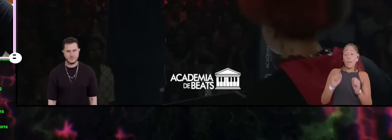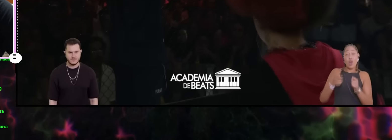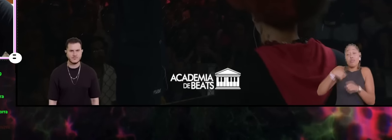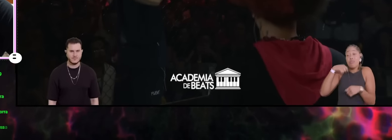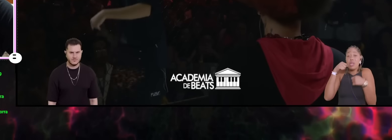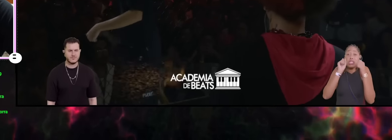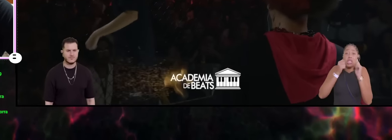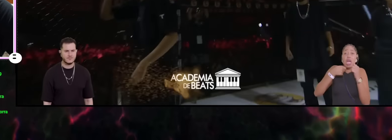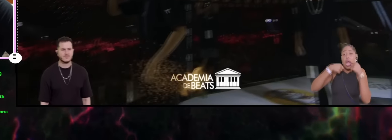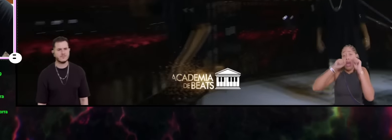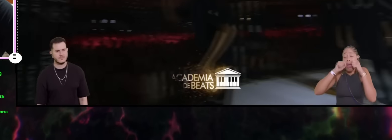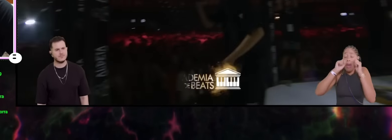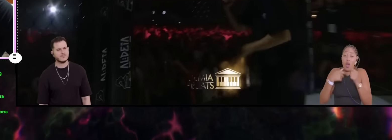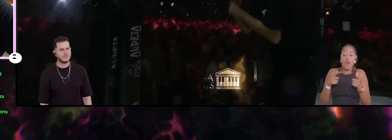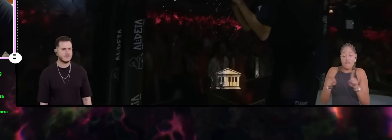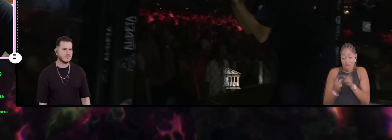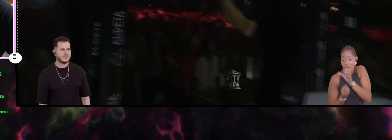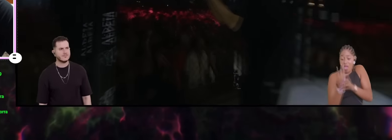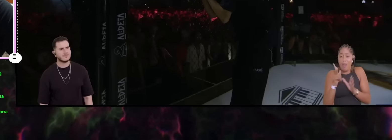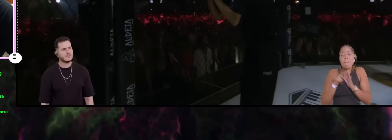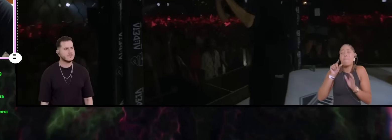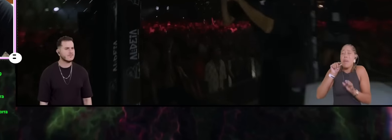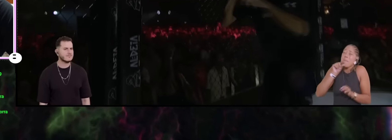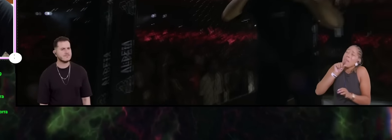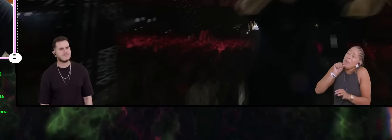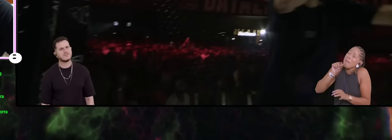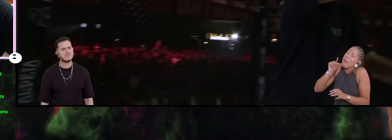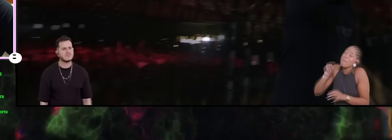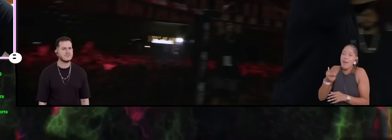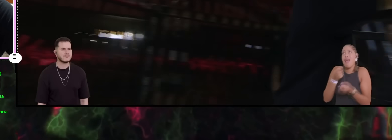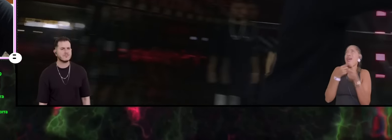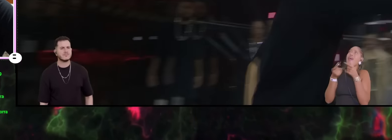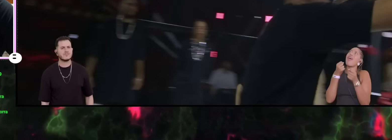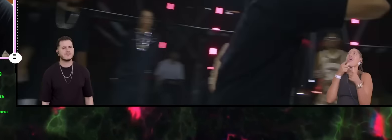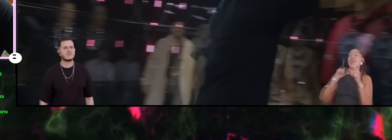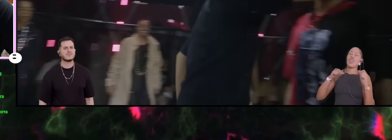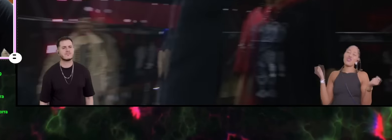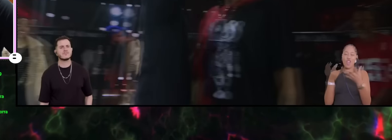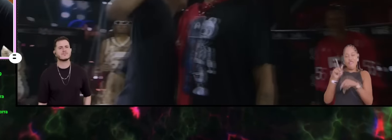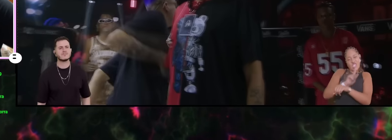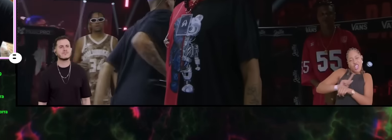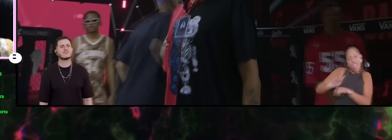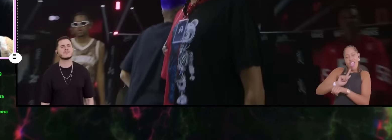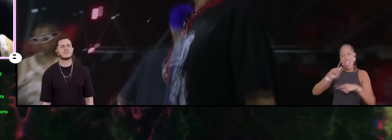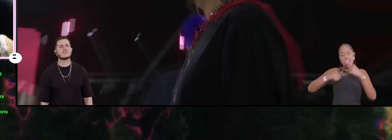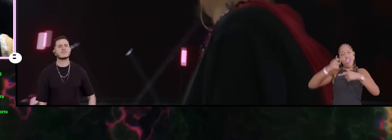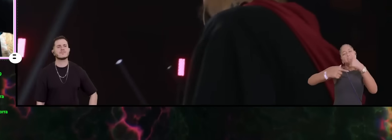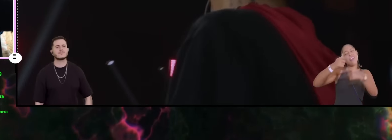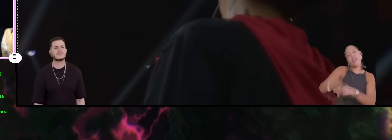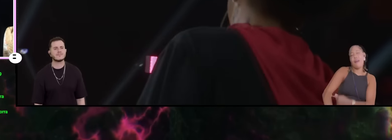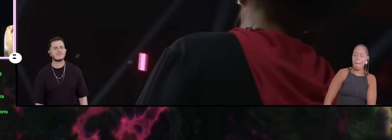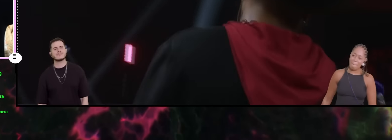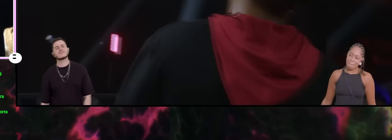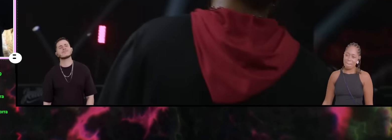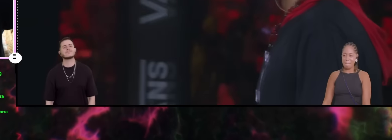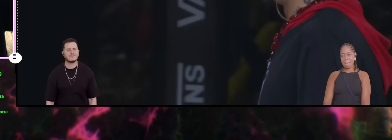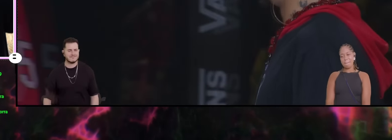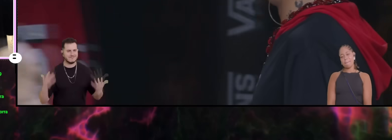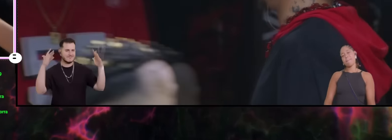Chaves, choro na improvisação. Pi, piada da geração. Eita,